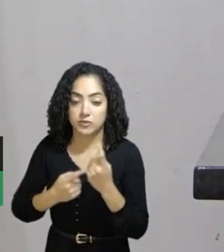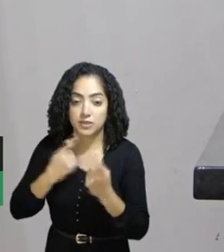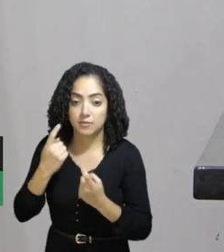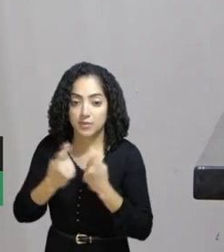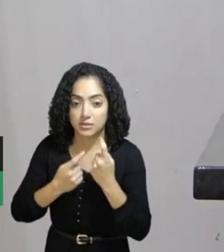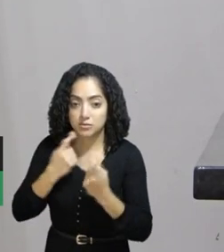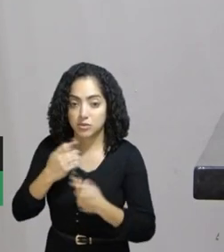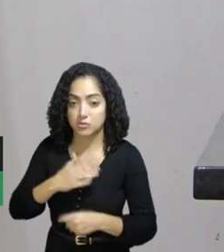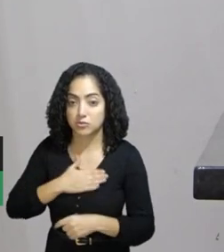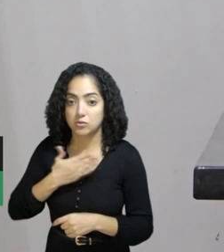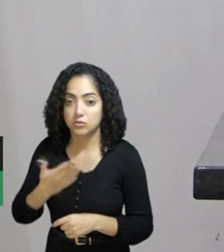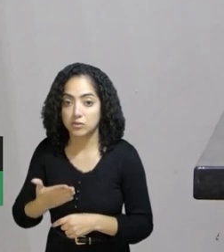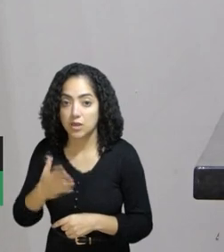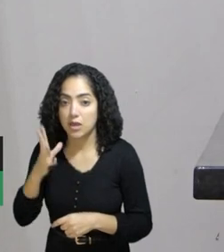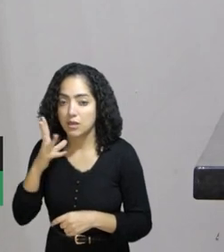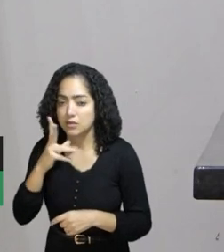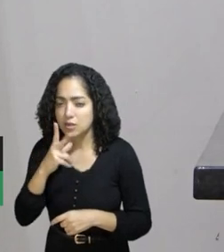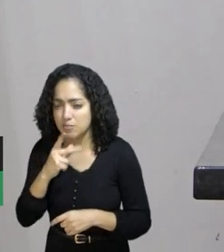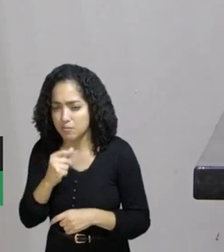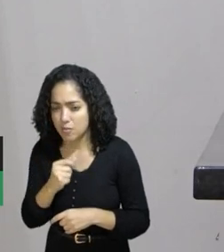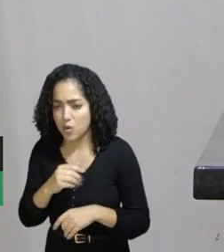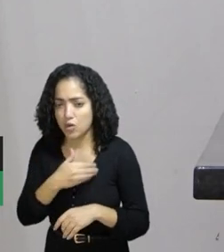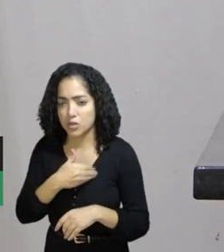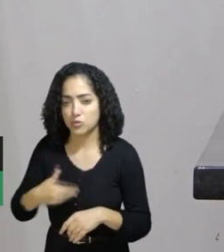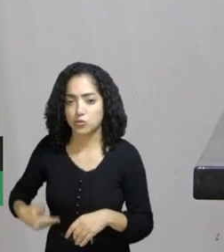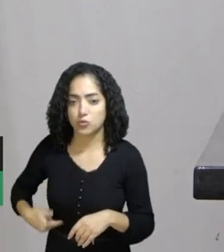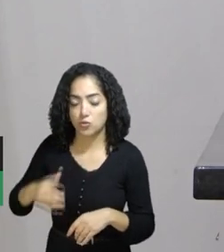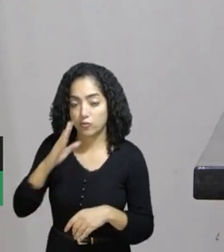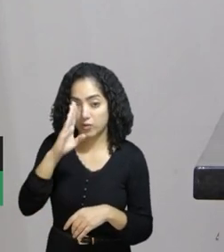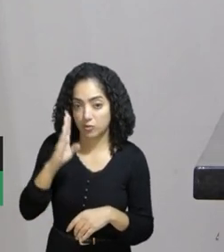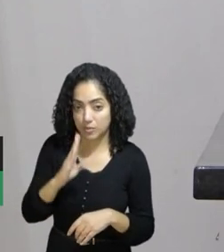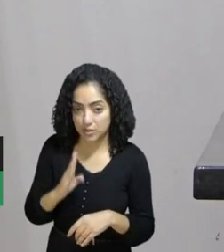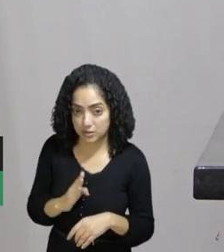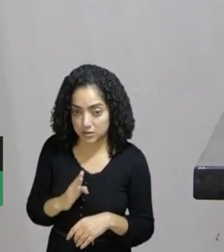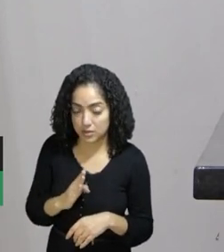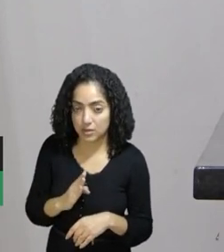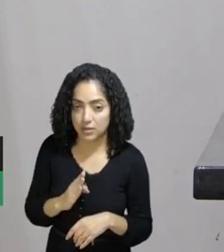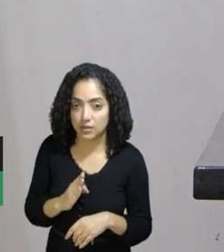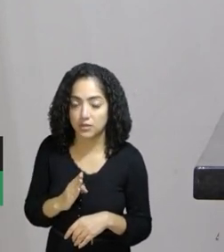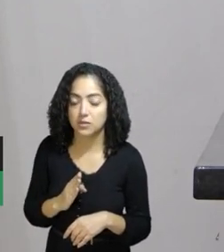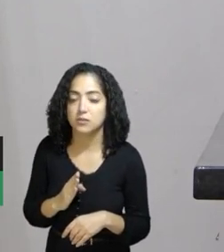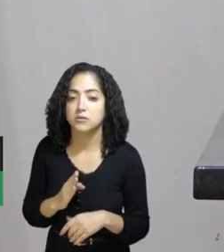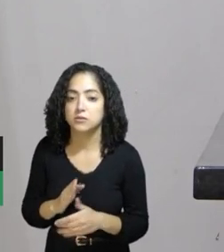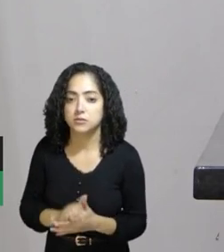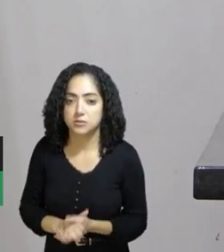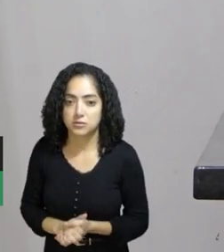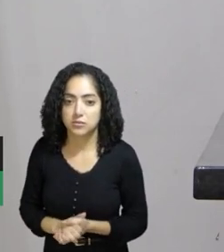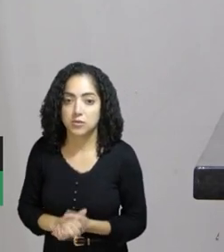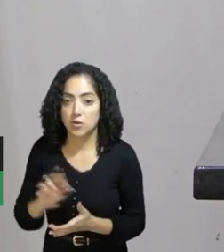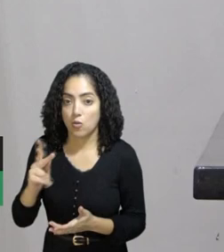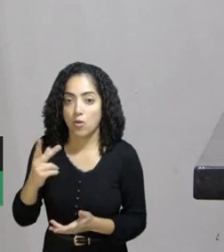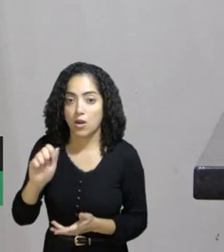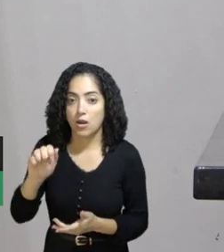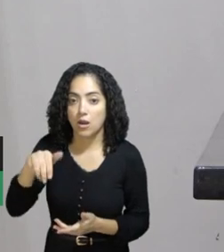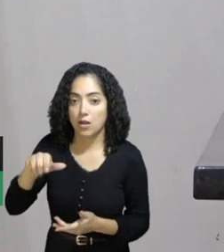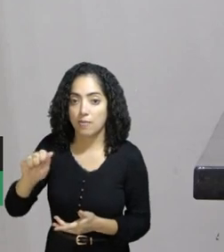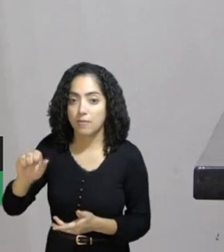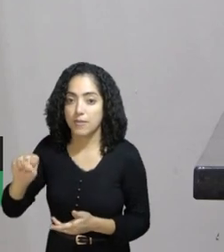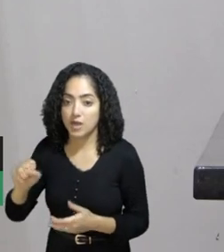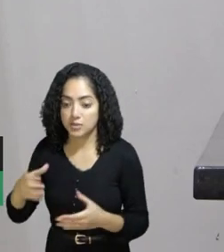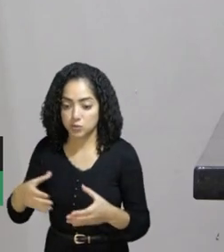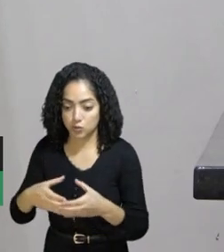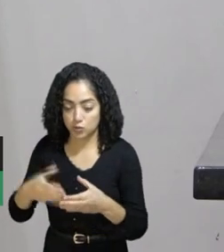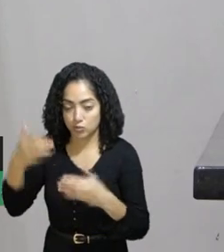ver a demora do governo brasileiro em classificar o Hamas como grupo terrorista, que